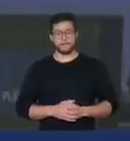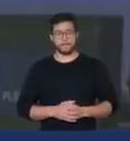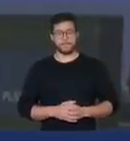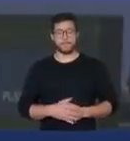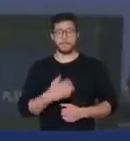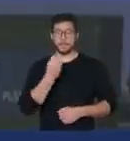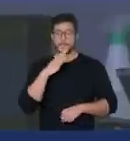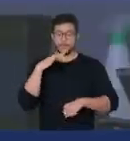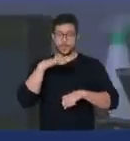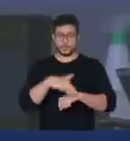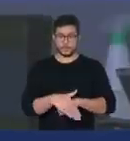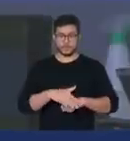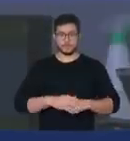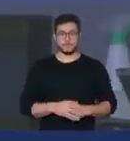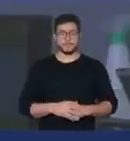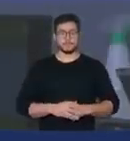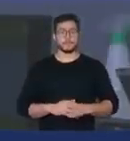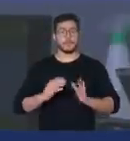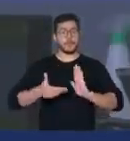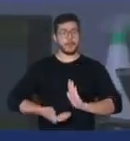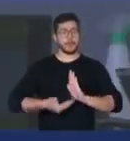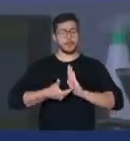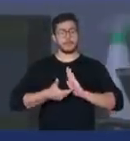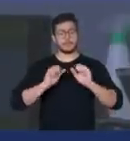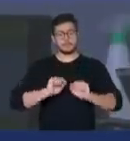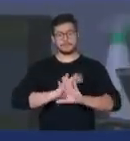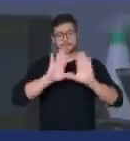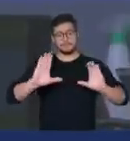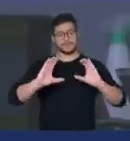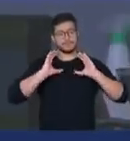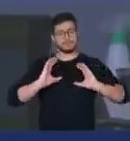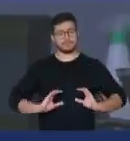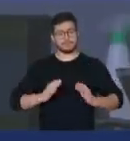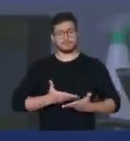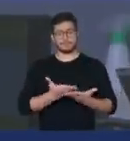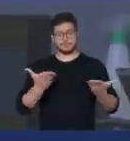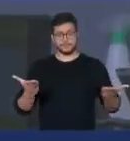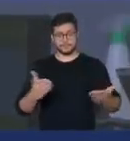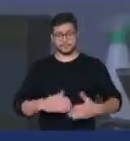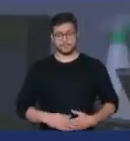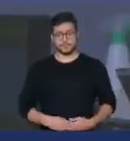câmara.leg.br. Uma boa noite para você. Câmara dos Deputados, Transparência e Cidadania.